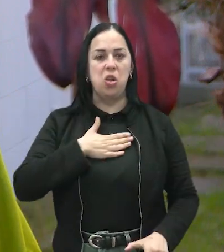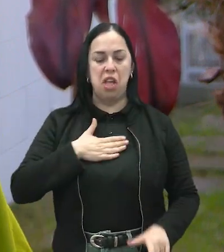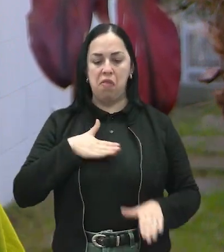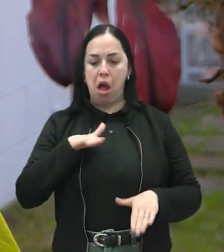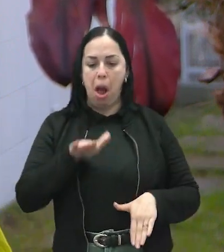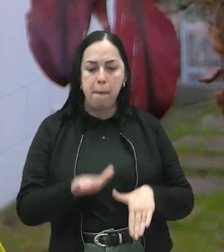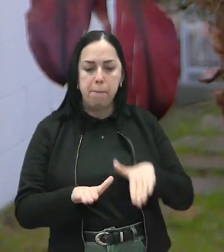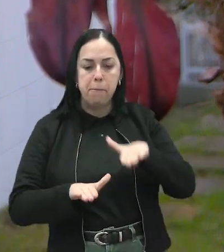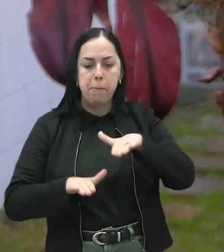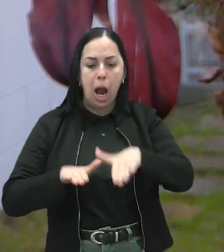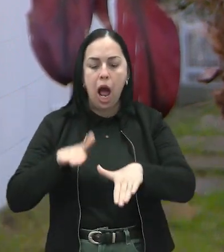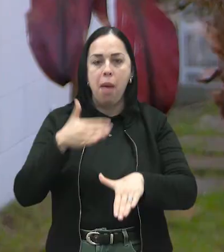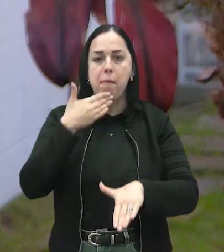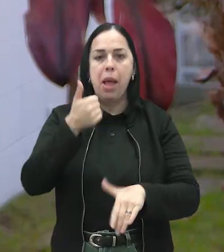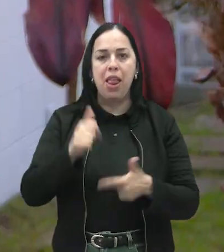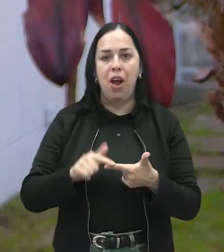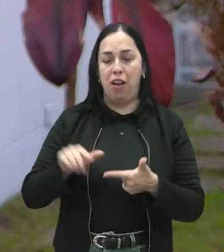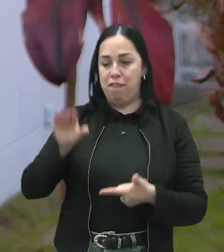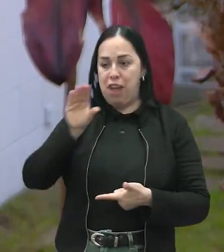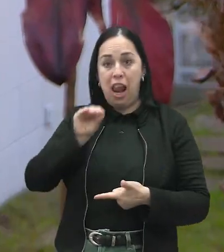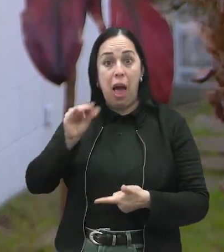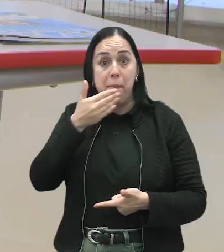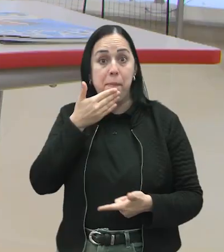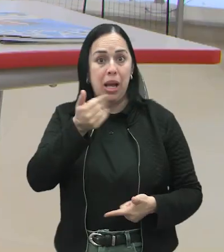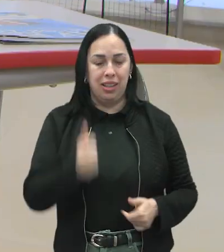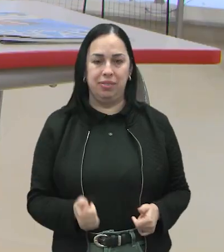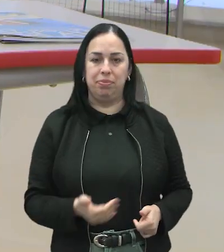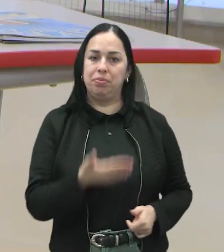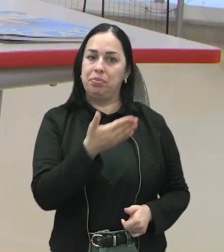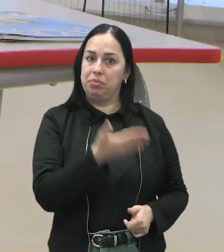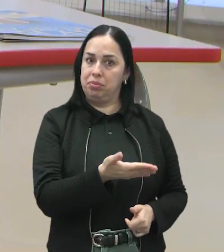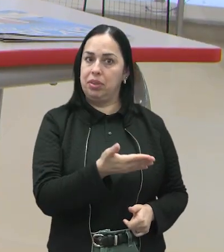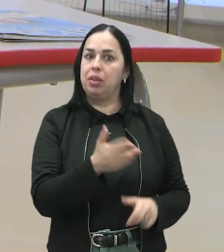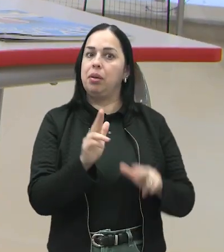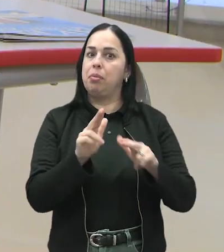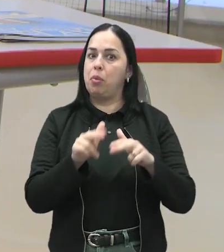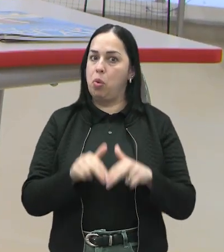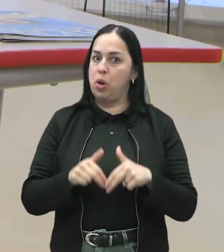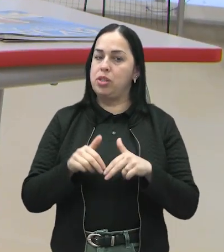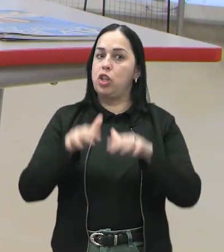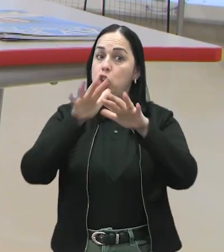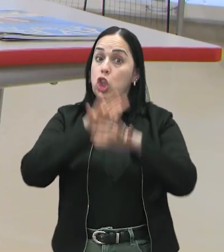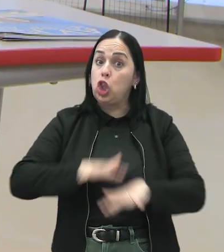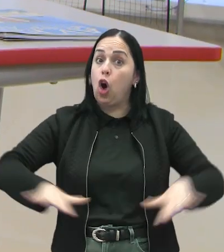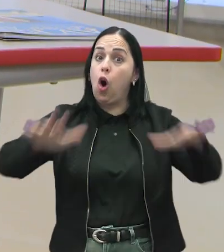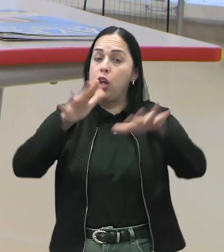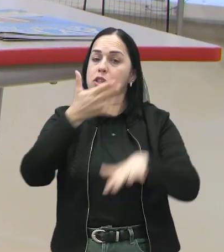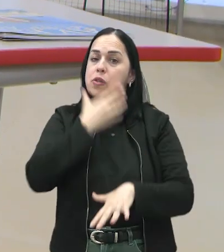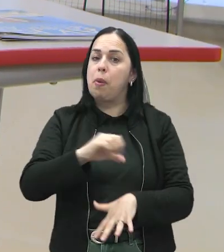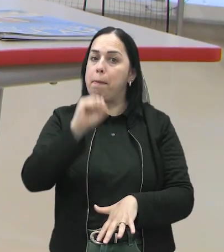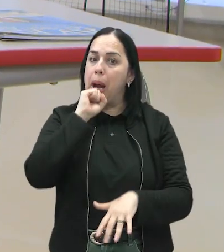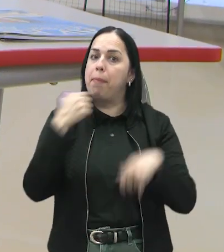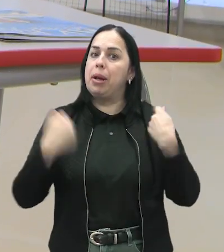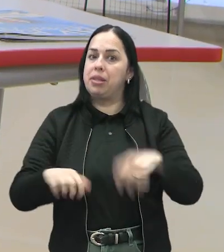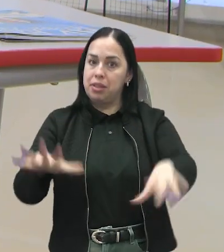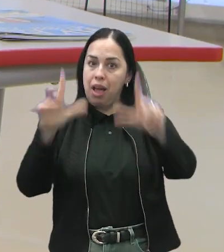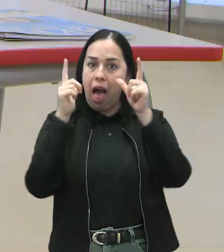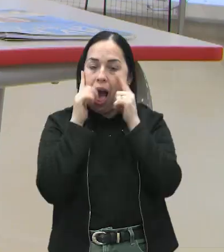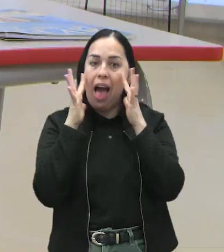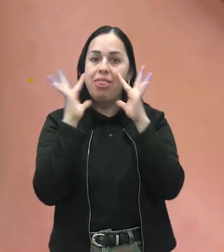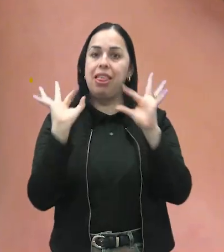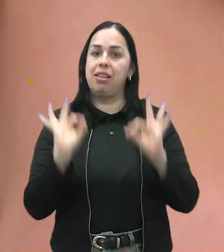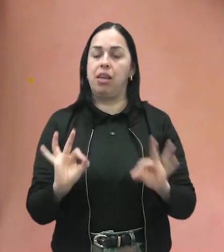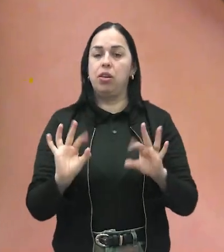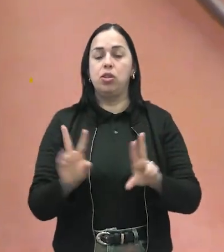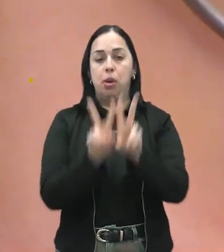ele pisar melhor, que fazia ele falar melhor. O caso do Rafa acende um alerta para todos os pais e